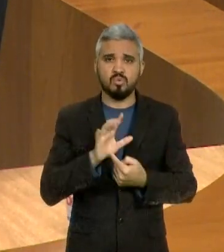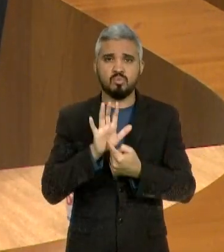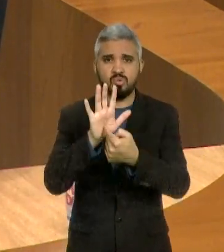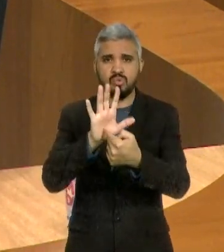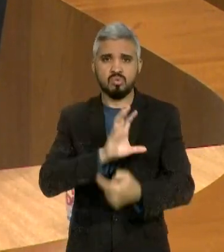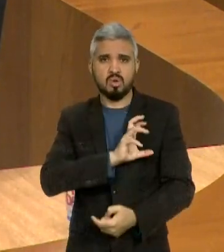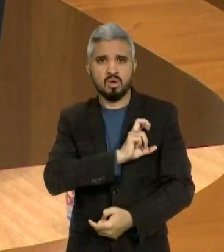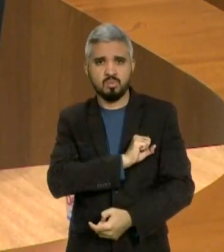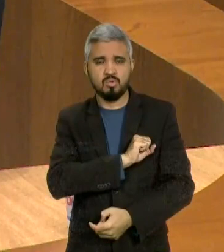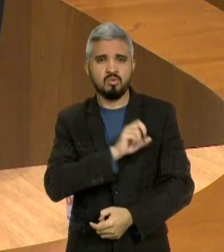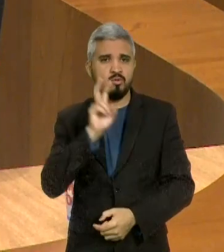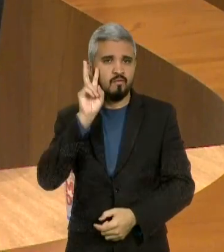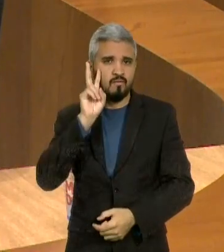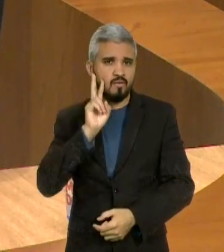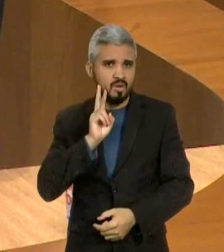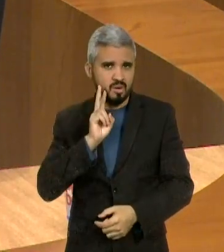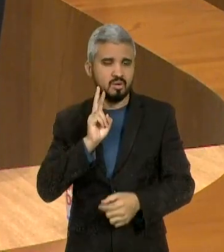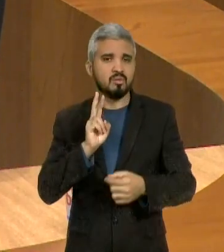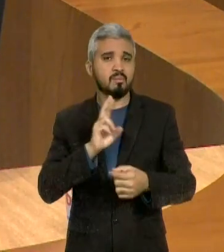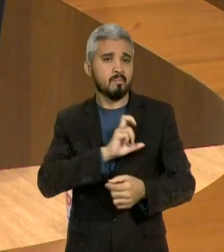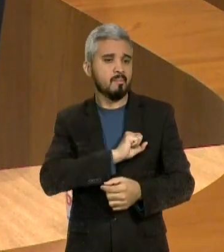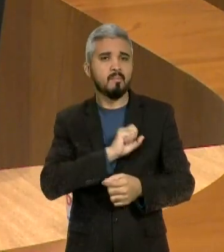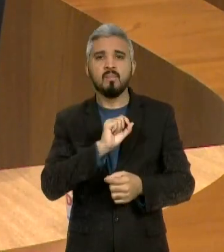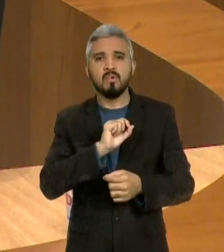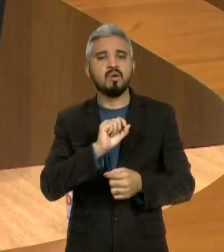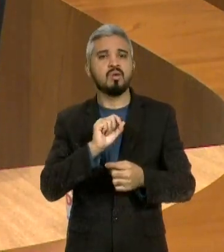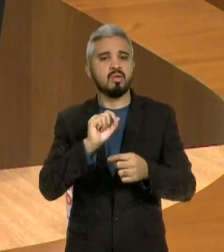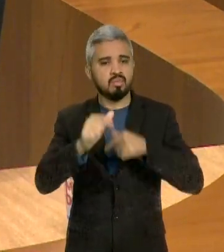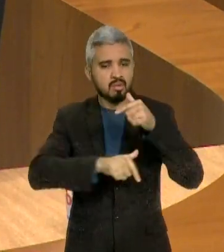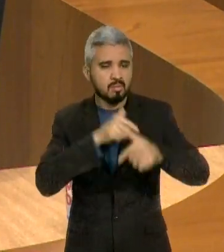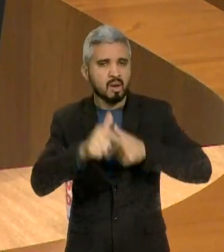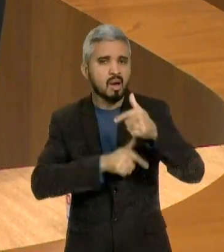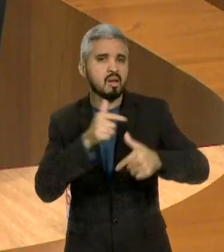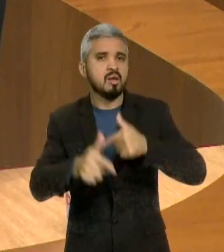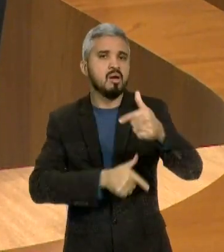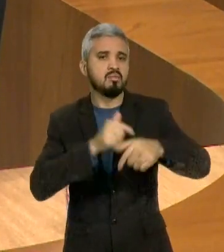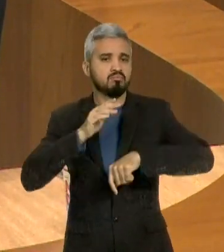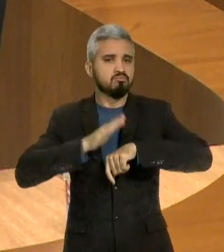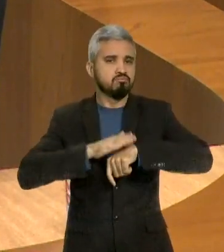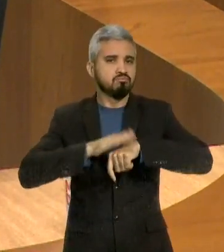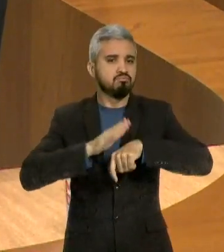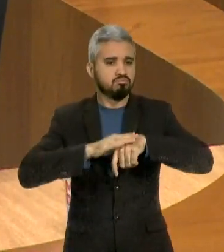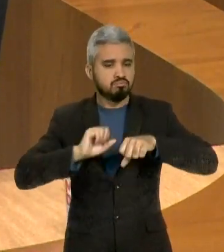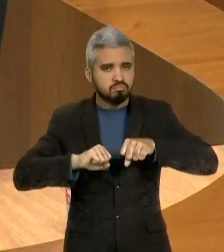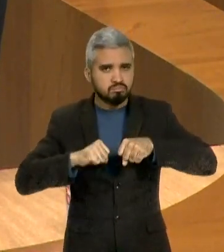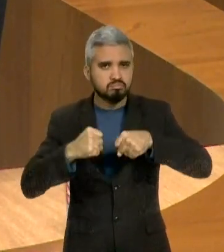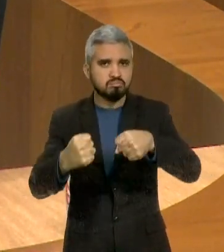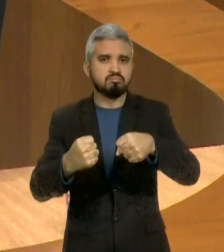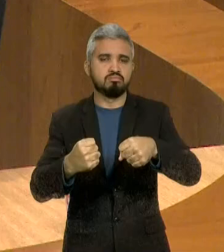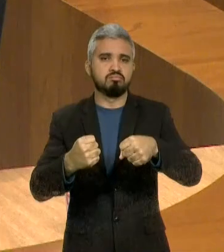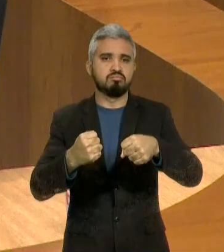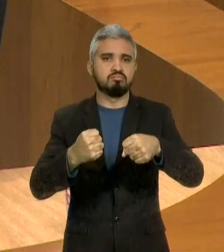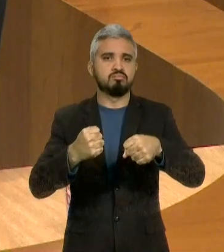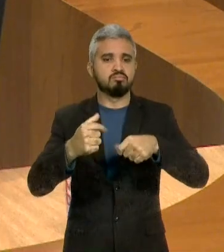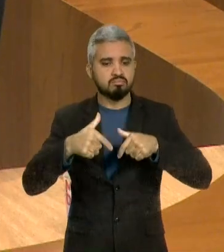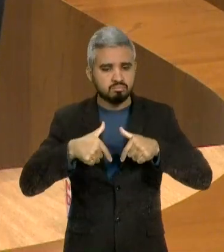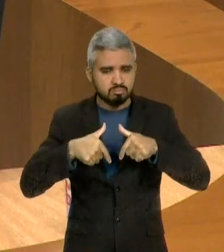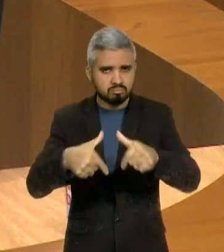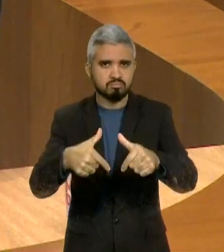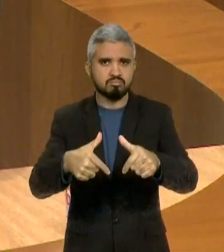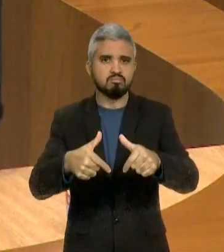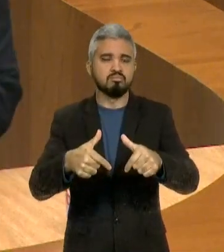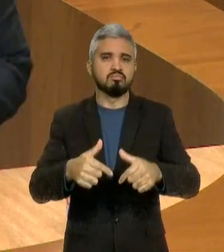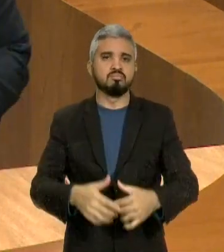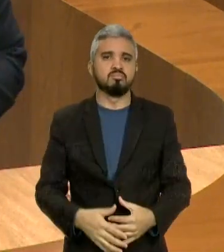Viana, se não for com trabalho, com serviço prestado, com dedicação, com ação, com